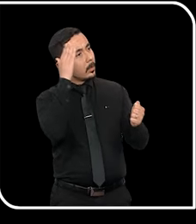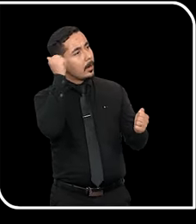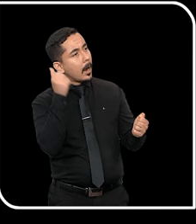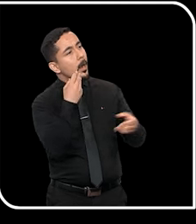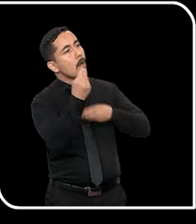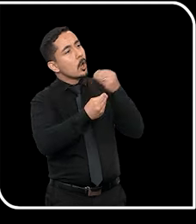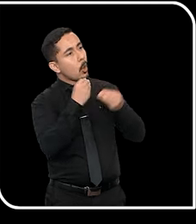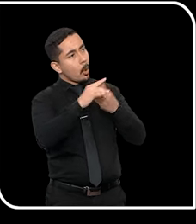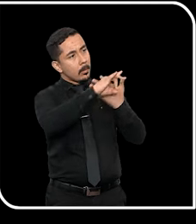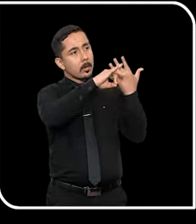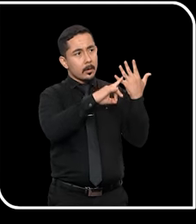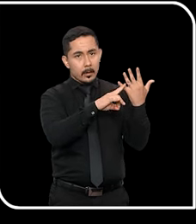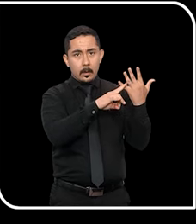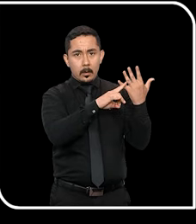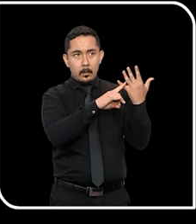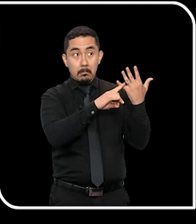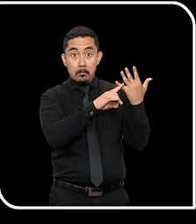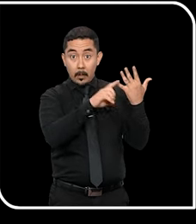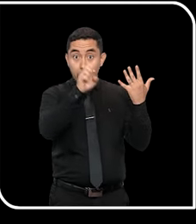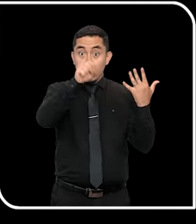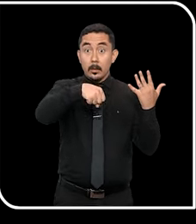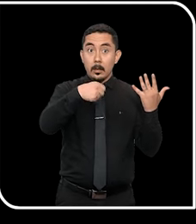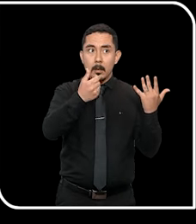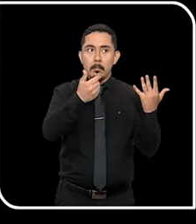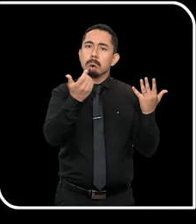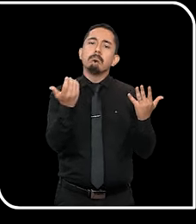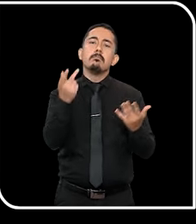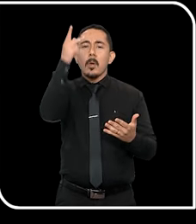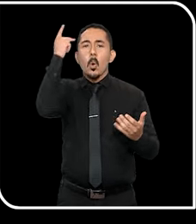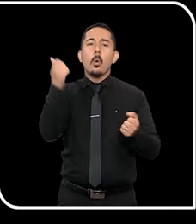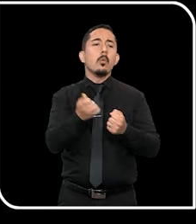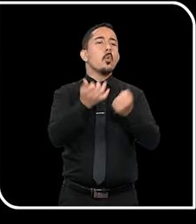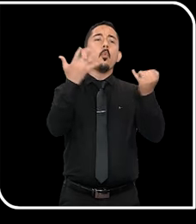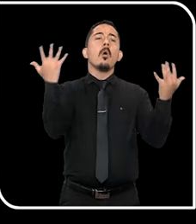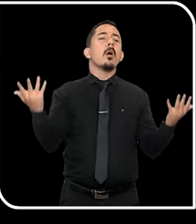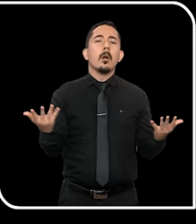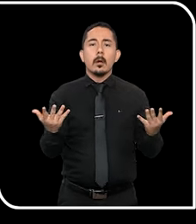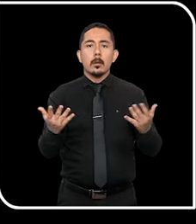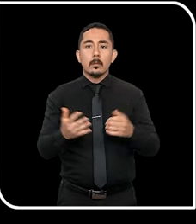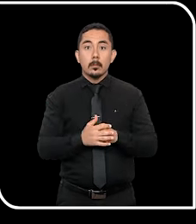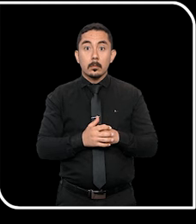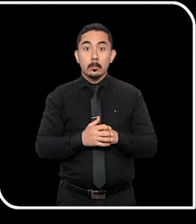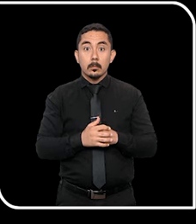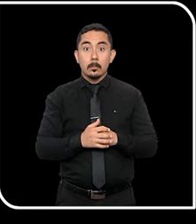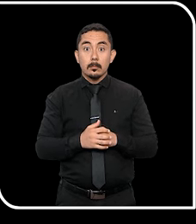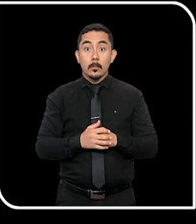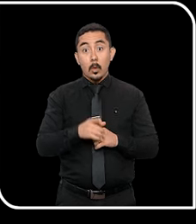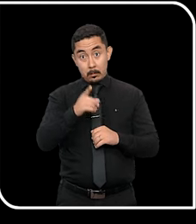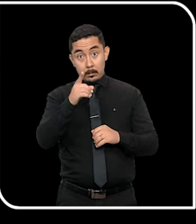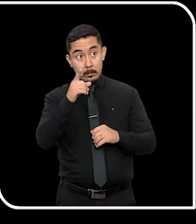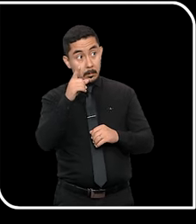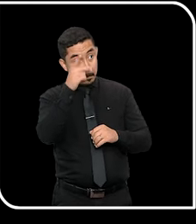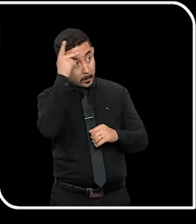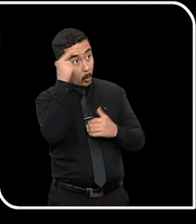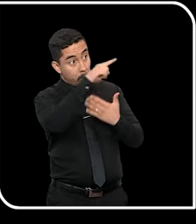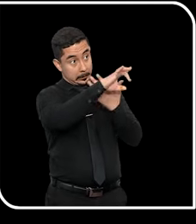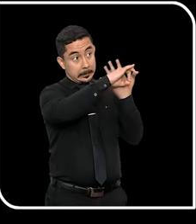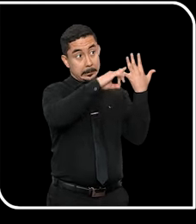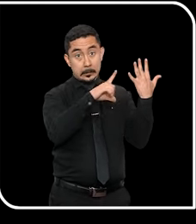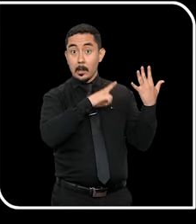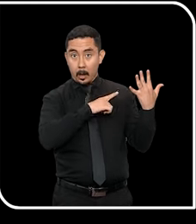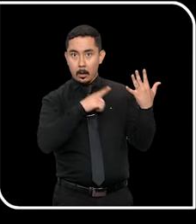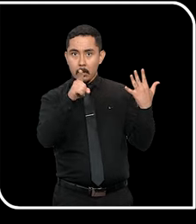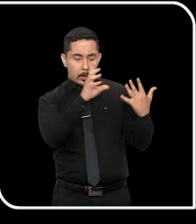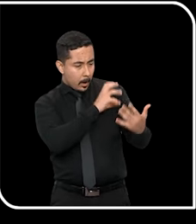tem deficiência se sim com quantas pessoas vocês amam alguém que tem deficiência